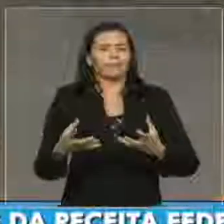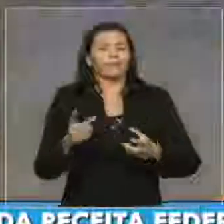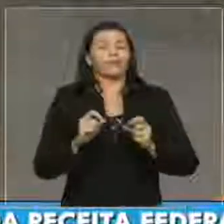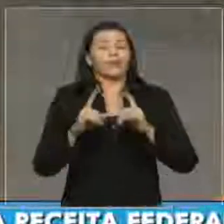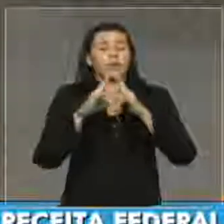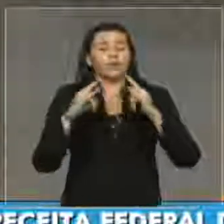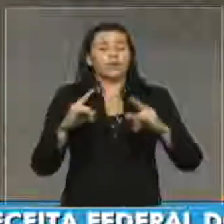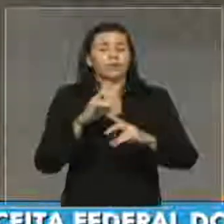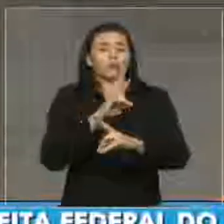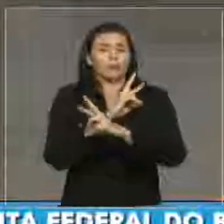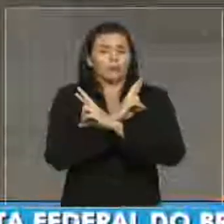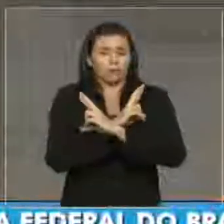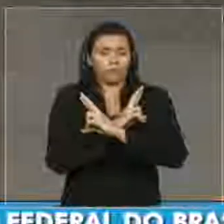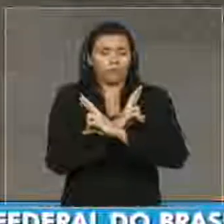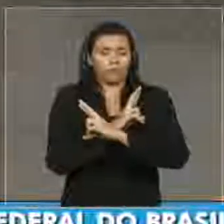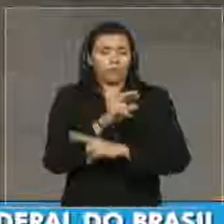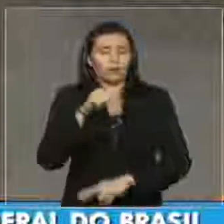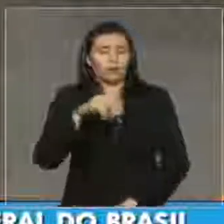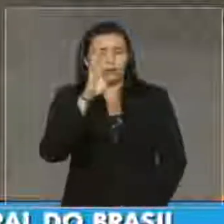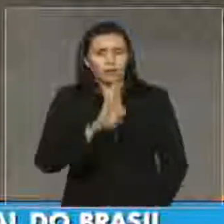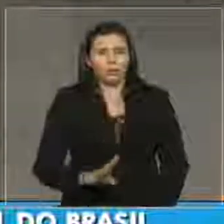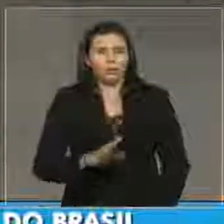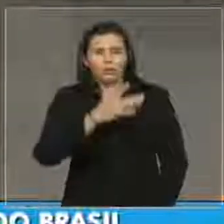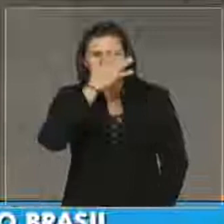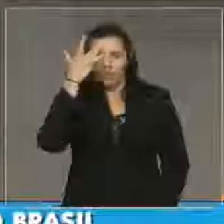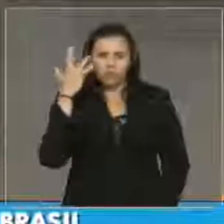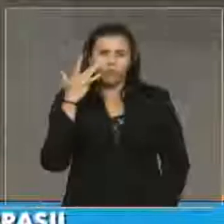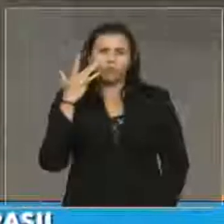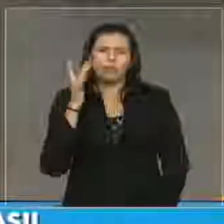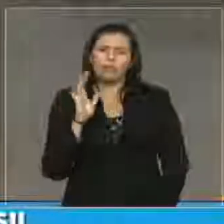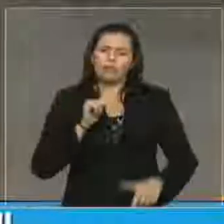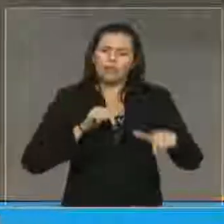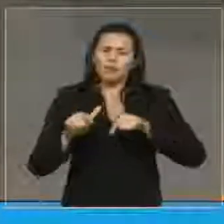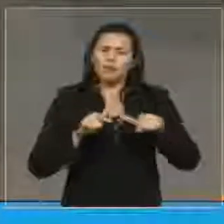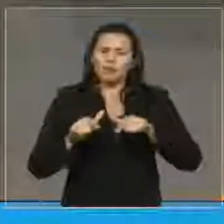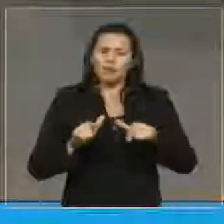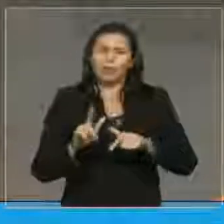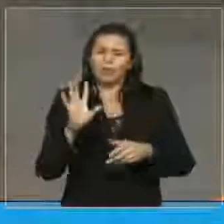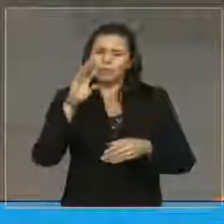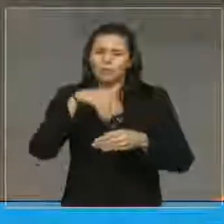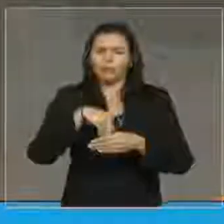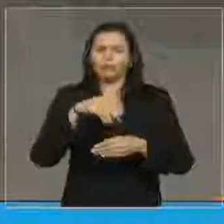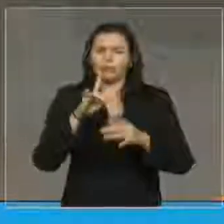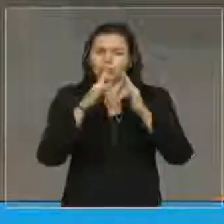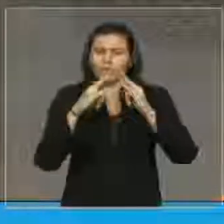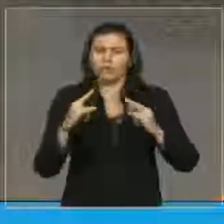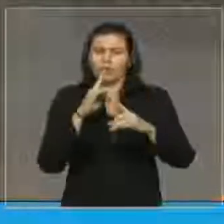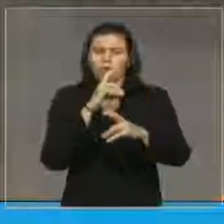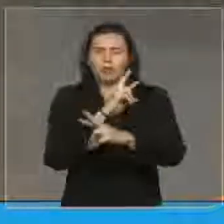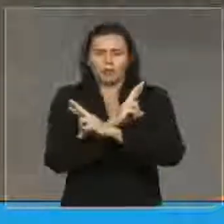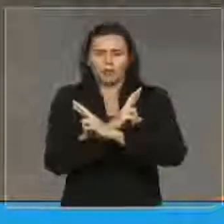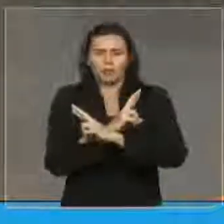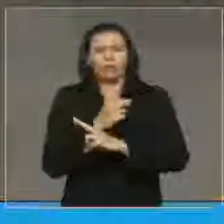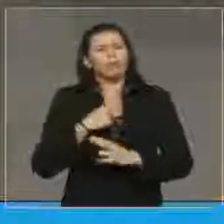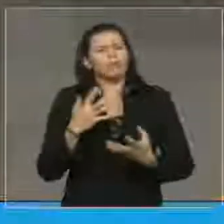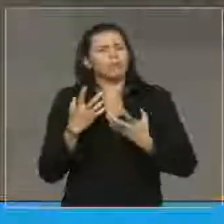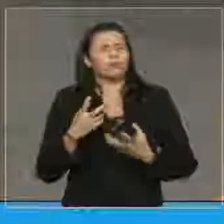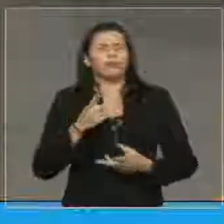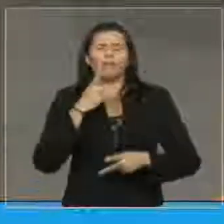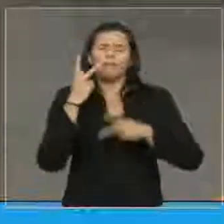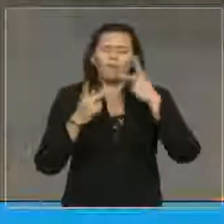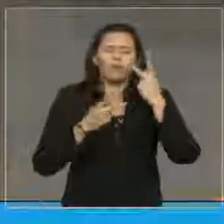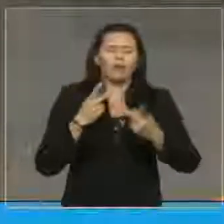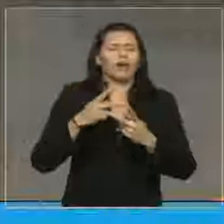parabenizando as pessoas que fazem a Receita Federal do Brasil. Aqui eu gostaria de citar nomes e nomes, mas